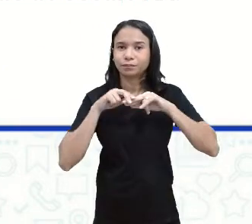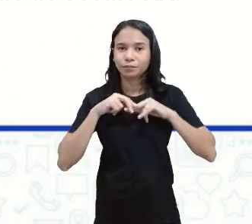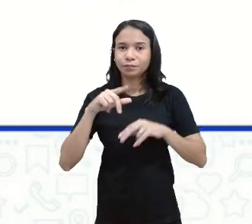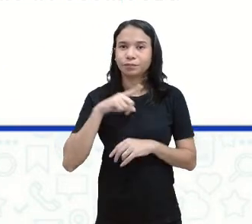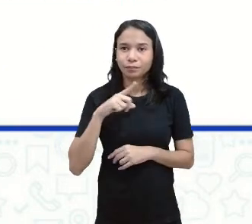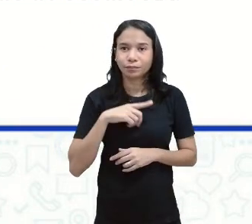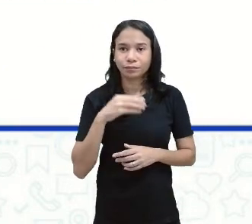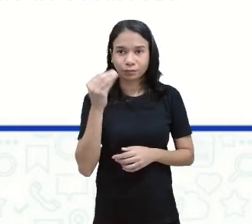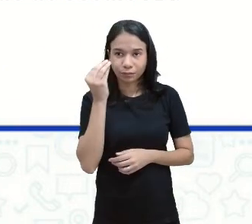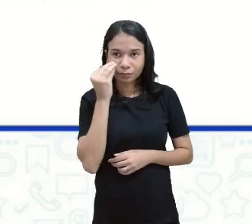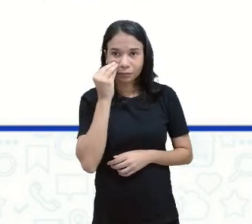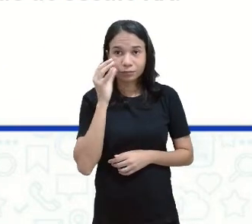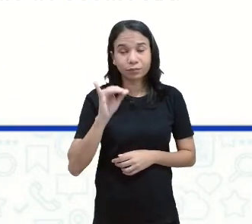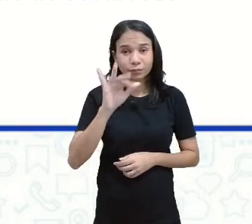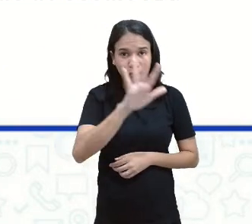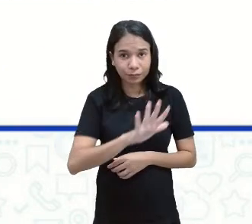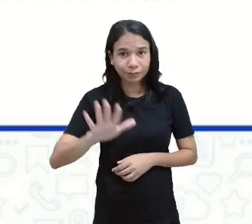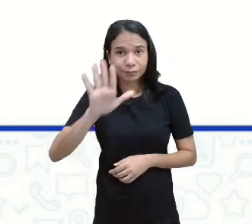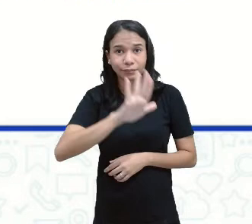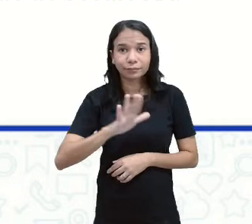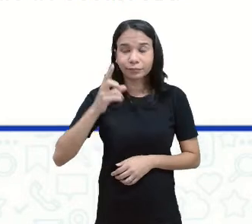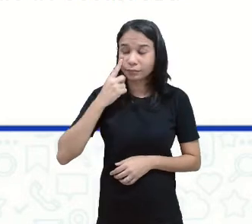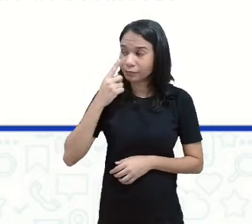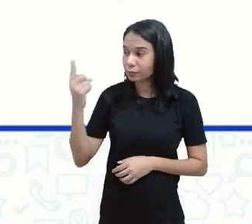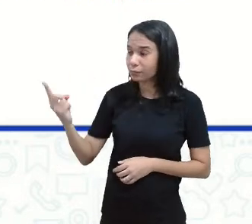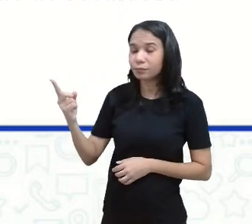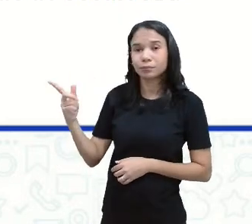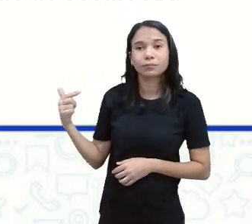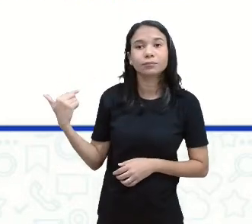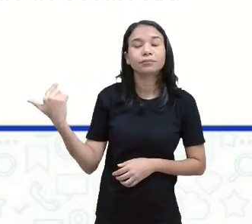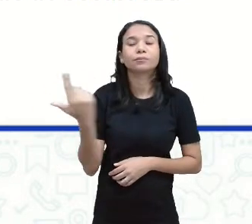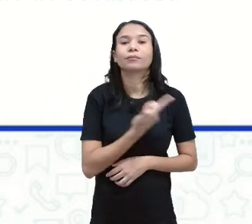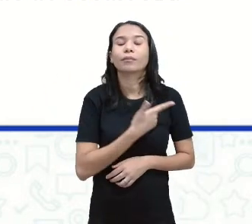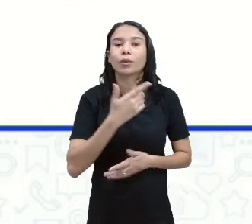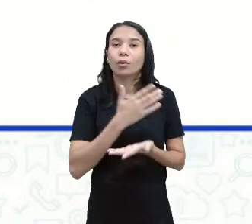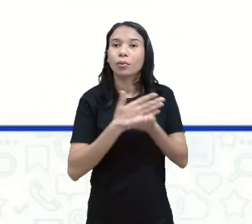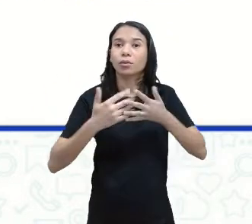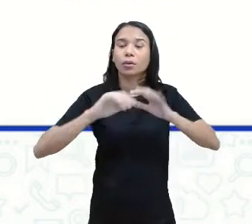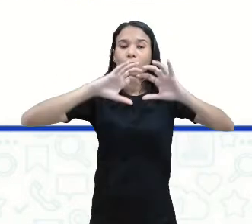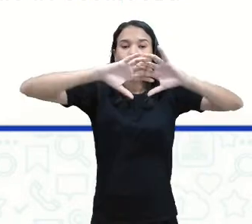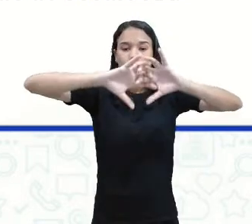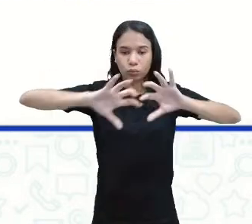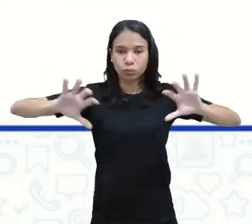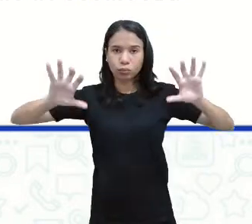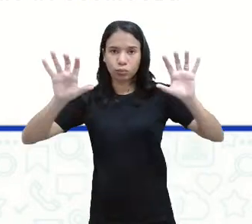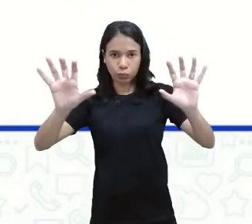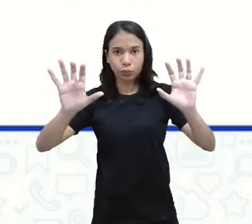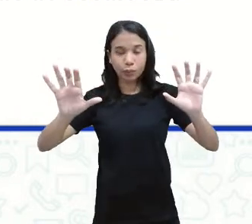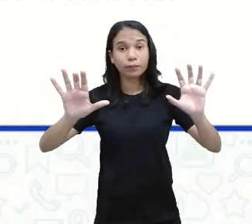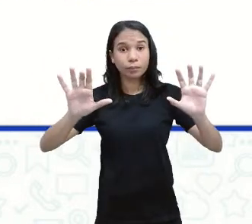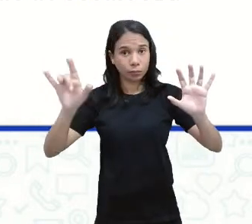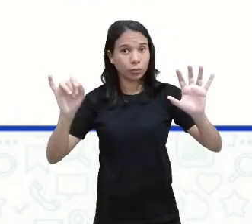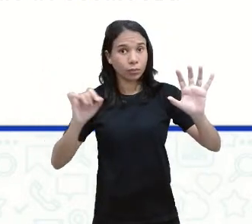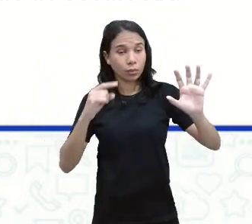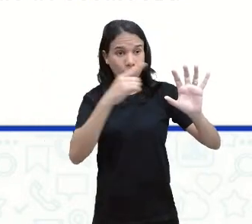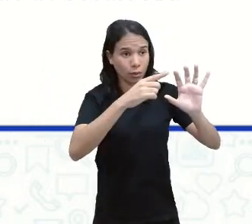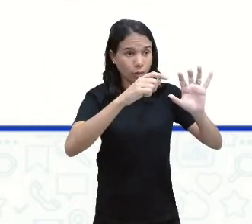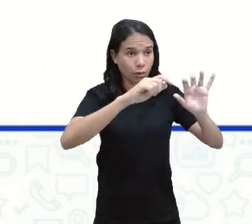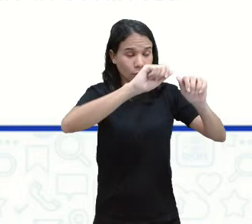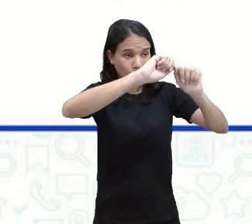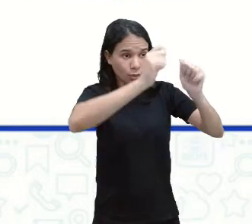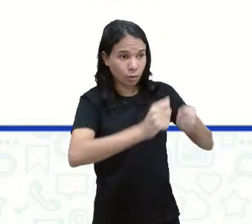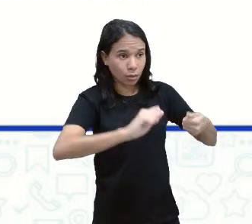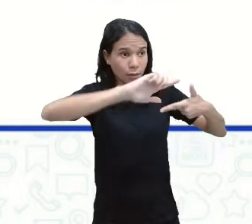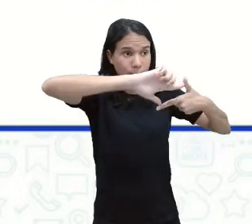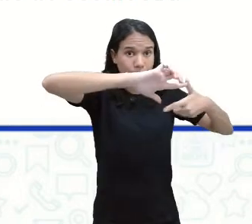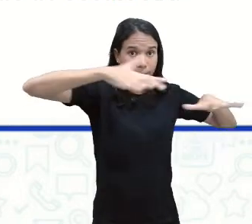de propósito essa imagem para a gente já começar fazendo essa distinção. Vejam, uma coisa é falar em arte